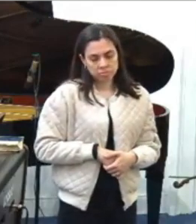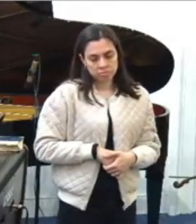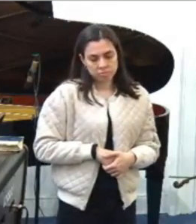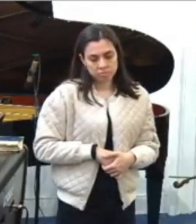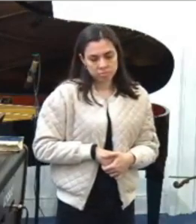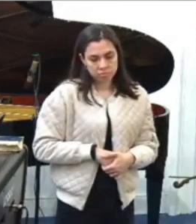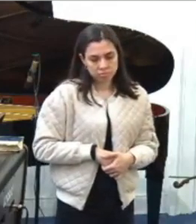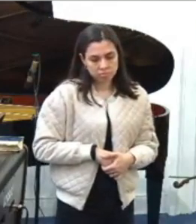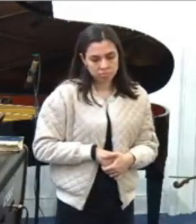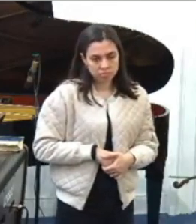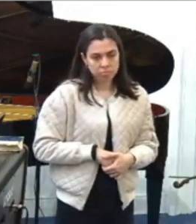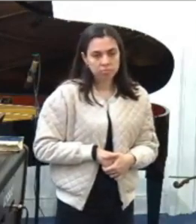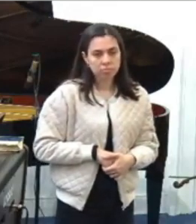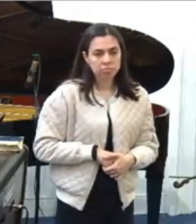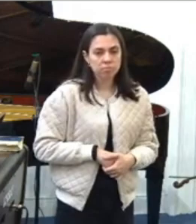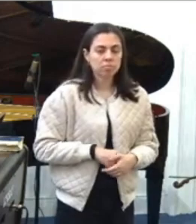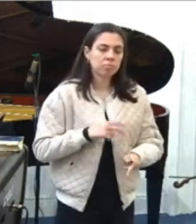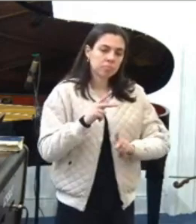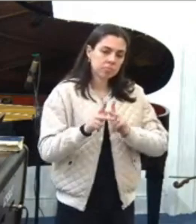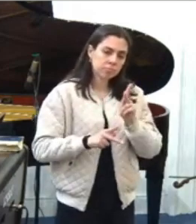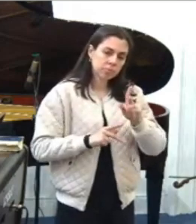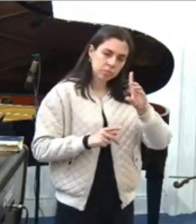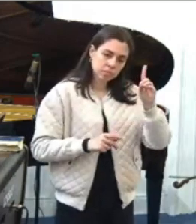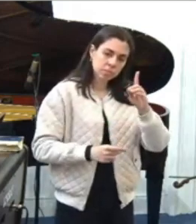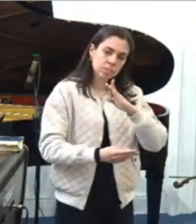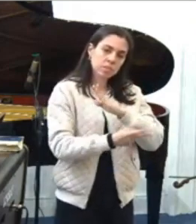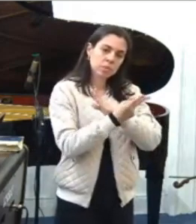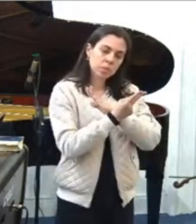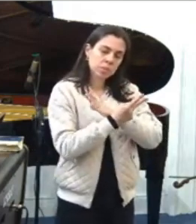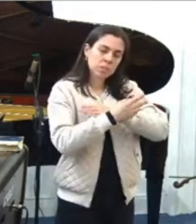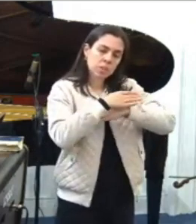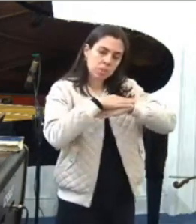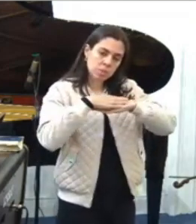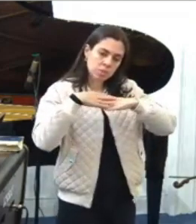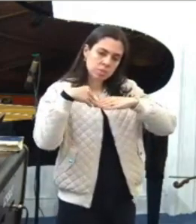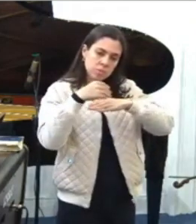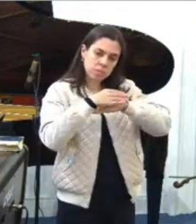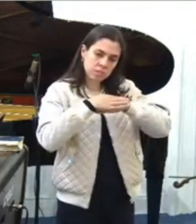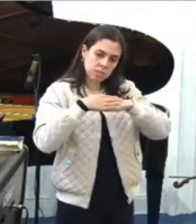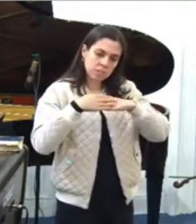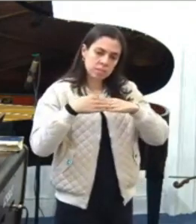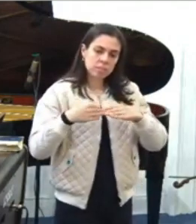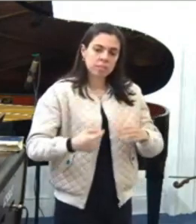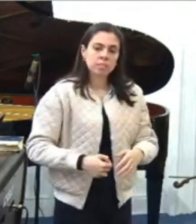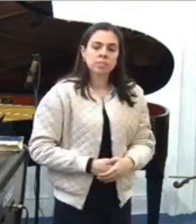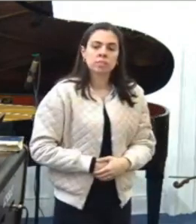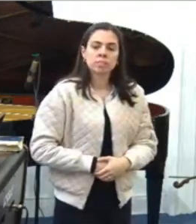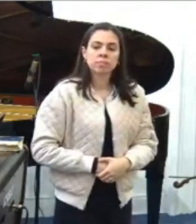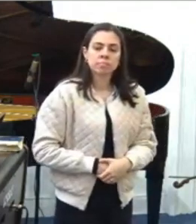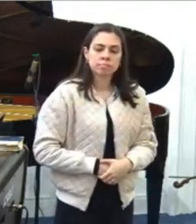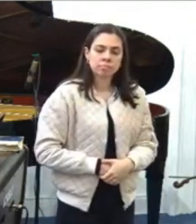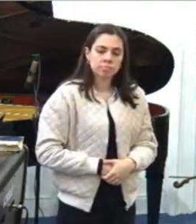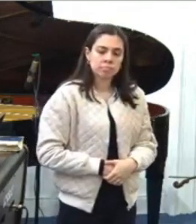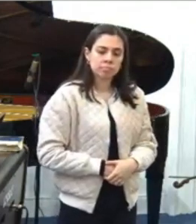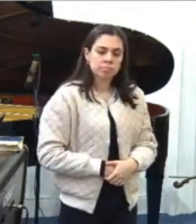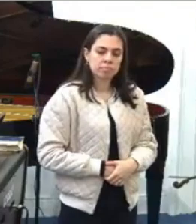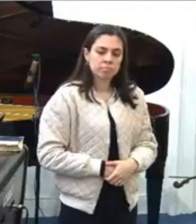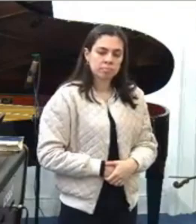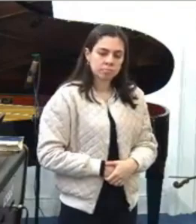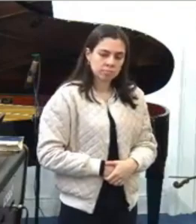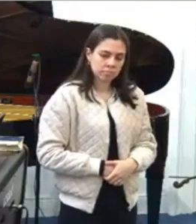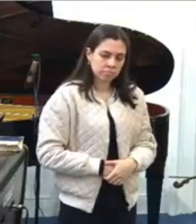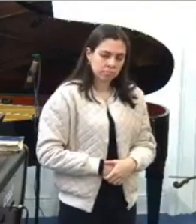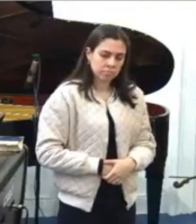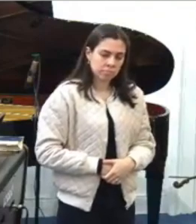Mas o povo de Deus é protegido, o povo de Deus é consolado, o povo de Deus é preservado, porque pode esperar esse grande